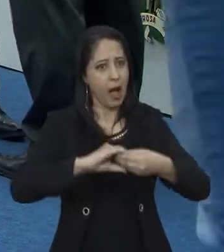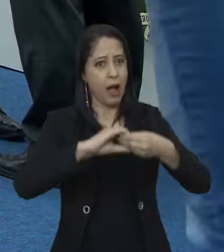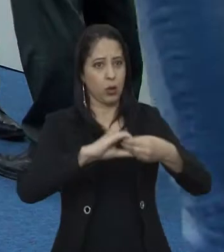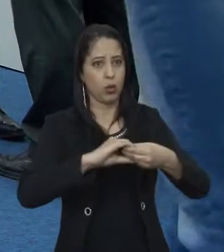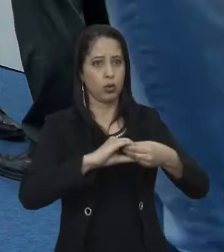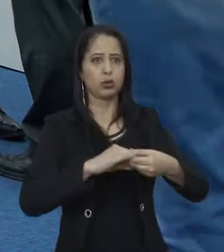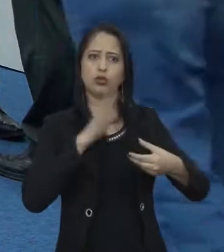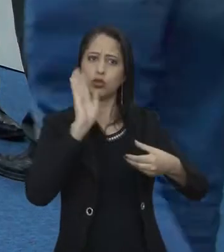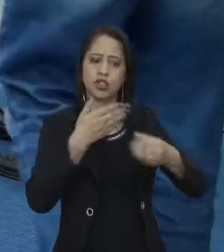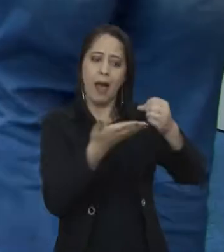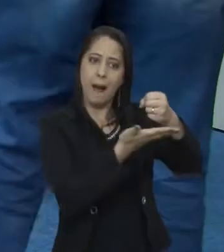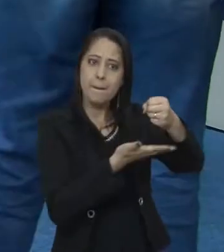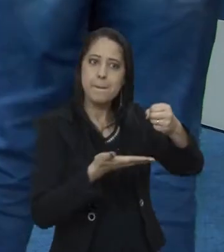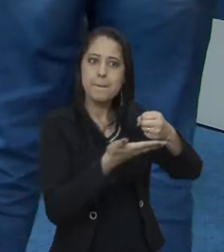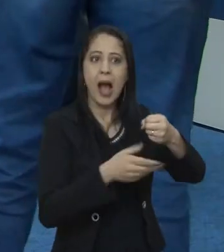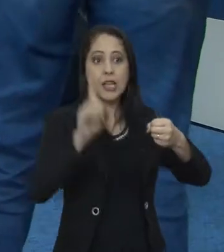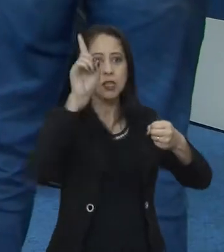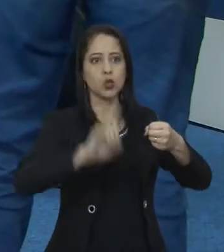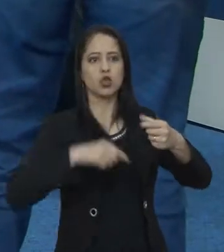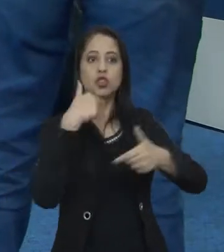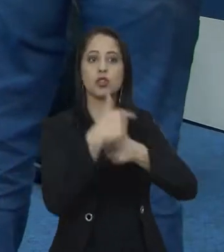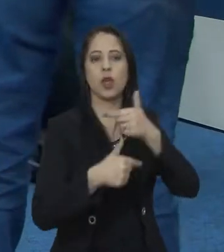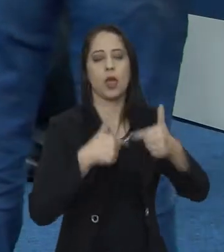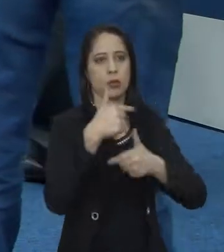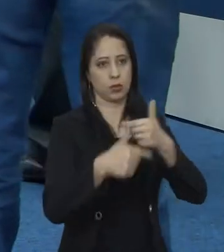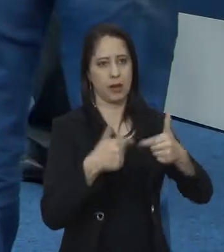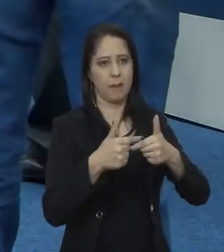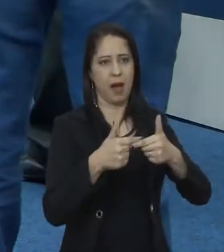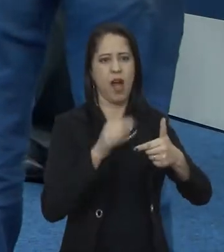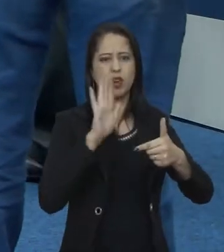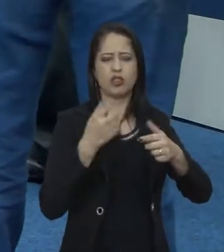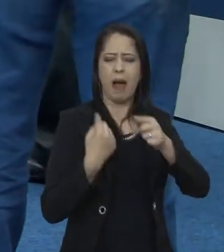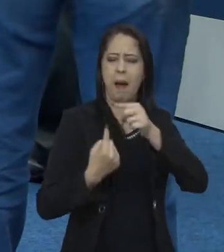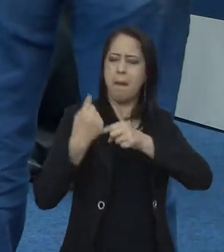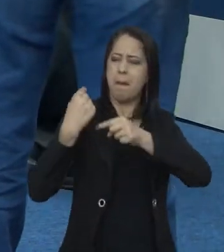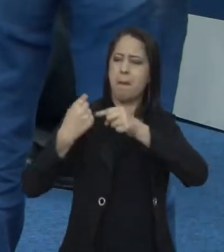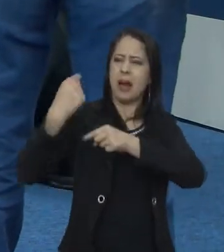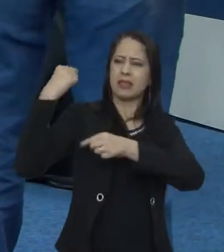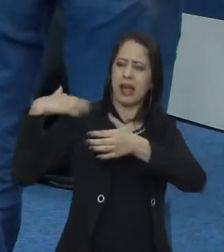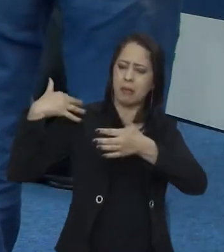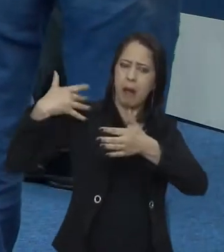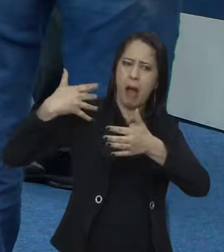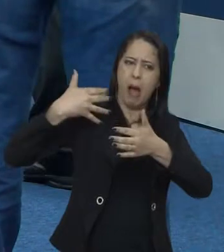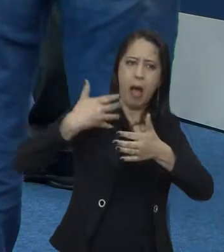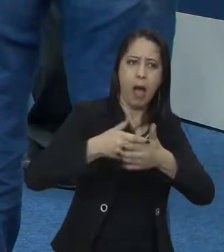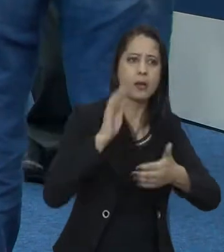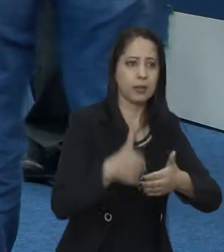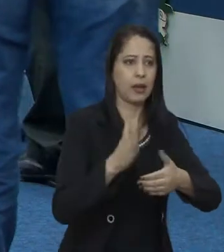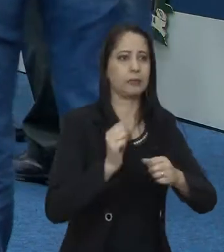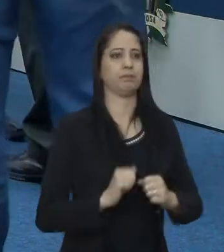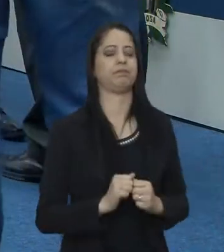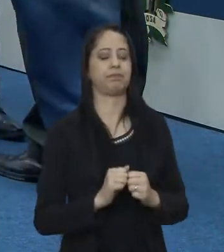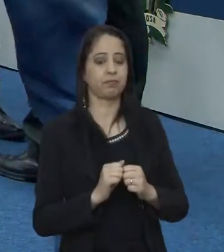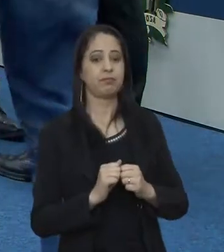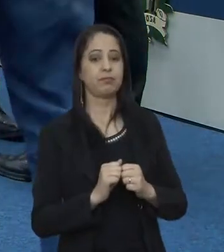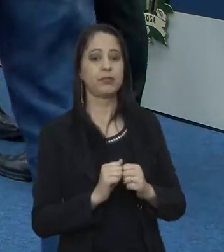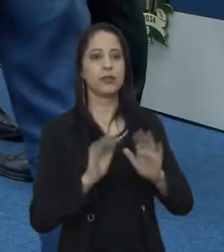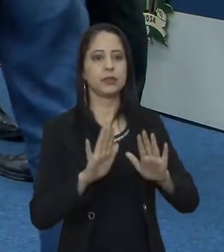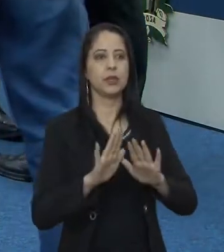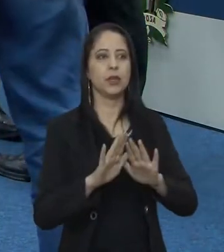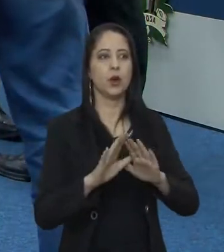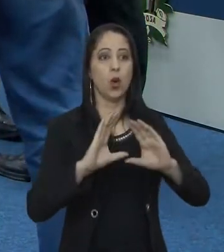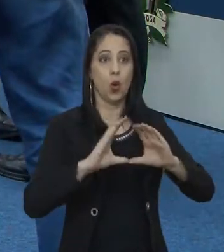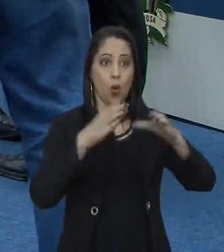está na base do Direito do Trabalho desde as suas Fundações a própria Organização Internacional do Trabalho